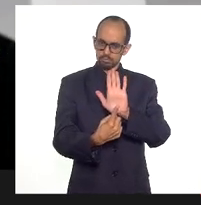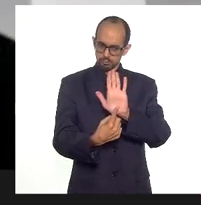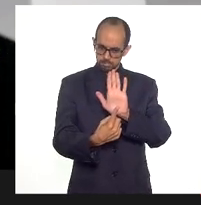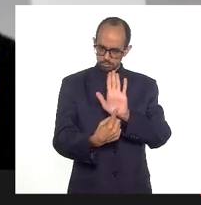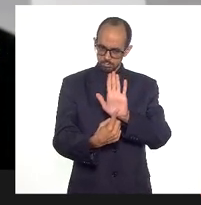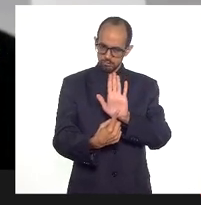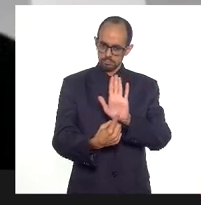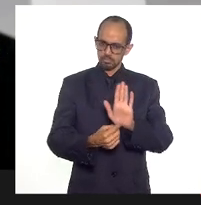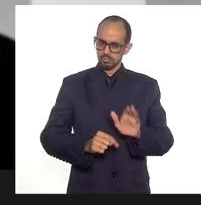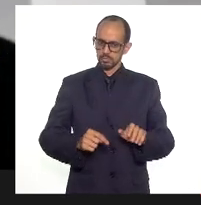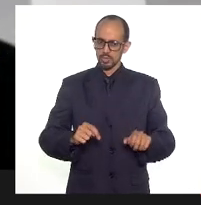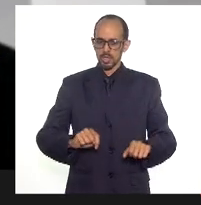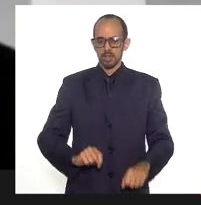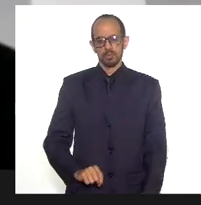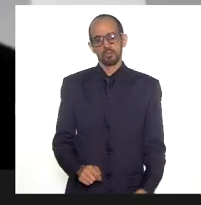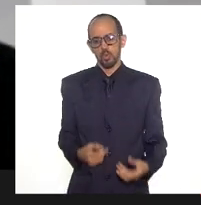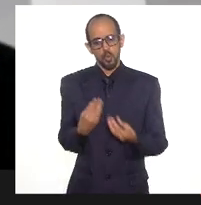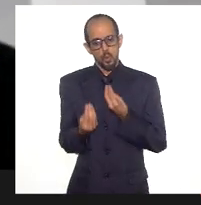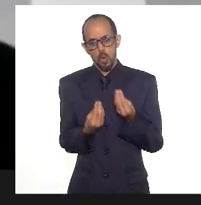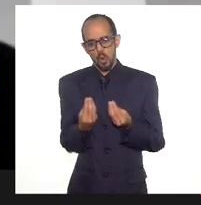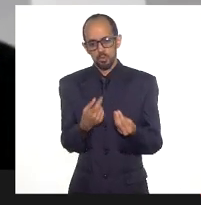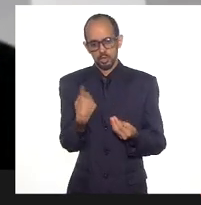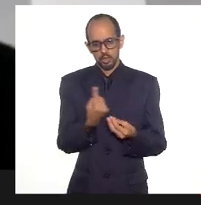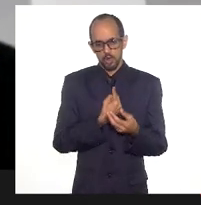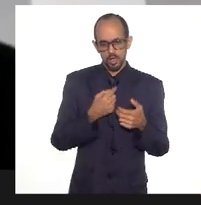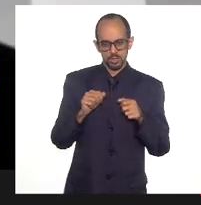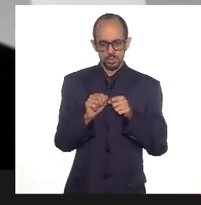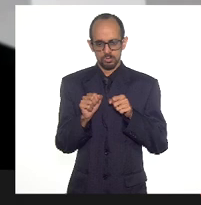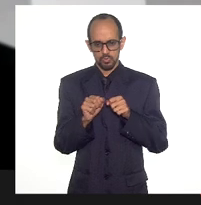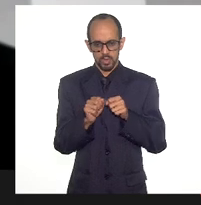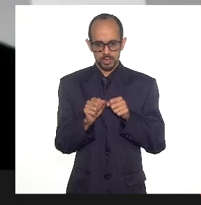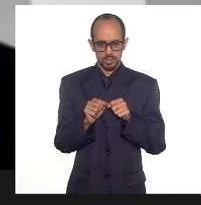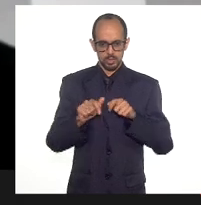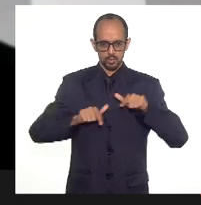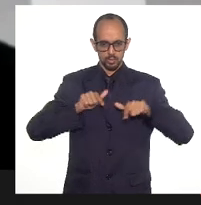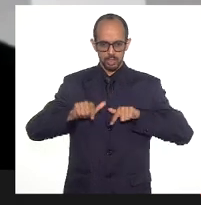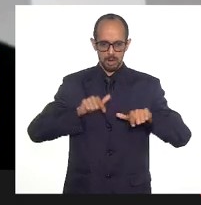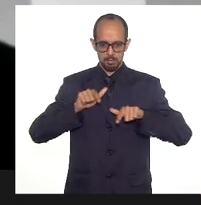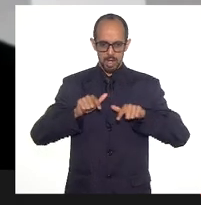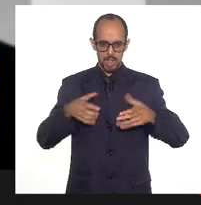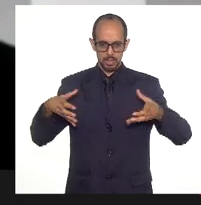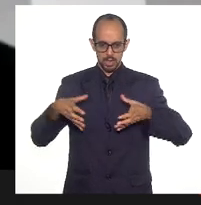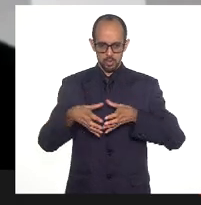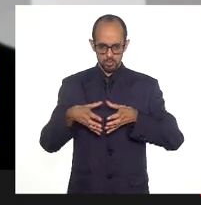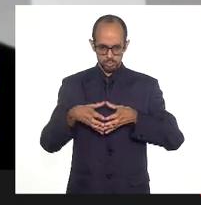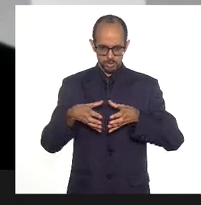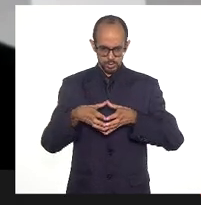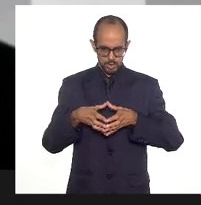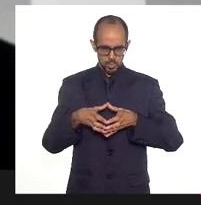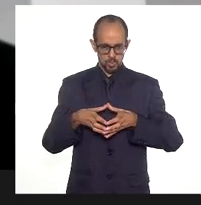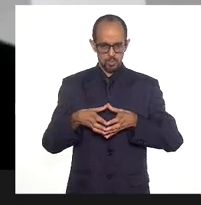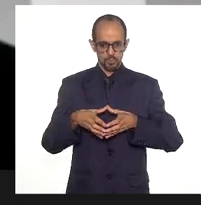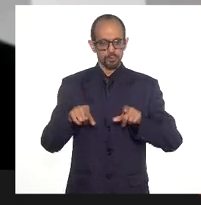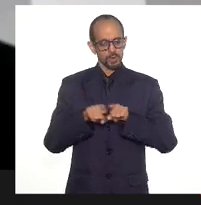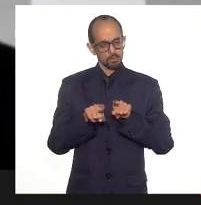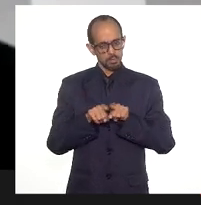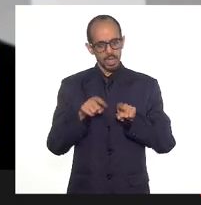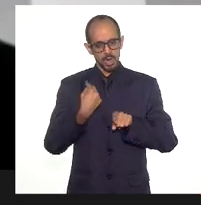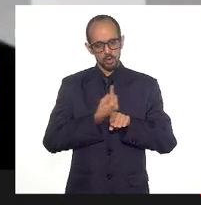gente está encarando o trabalho da comissão e a nossa vontade, presidente, de